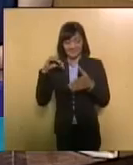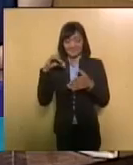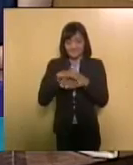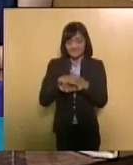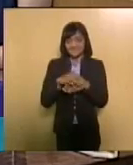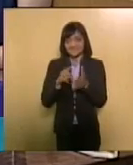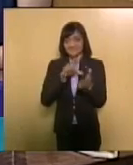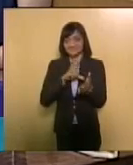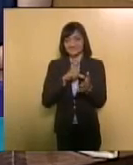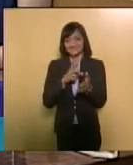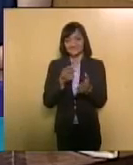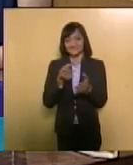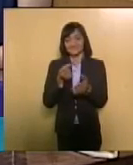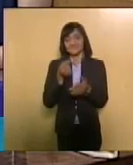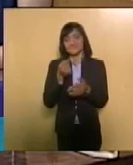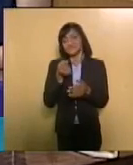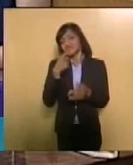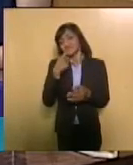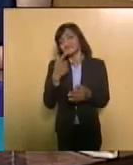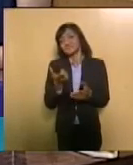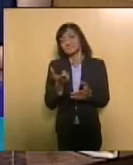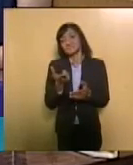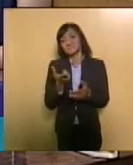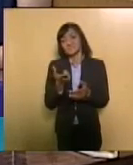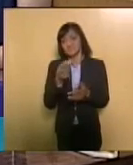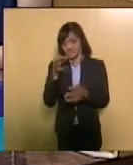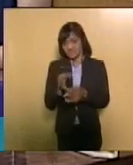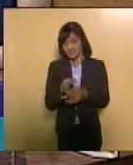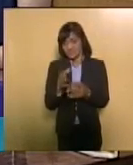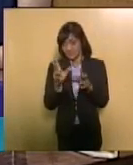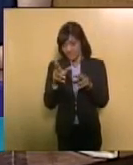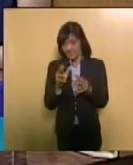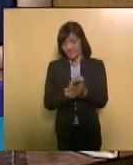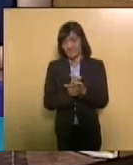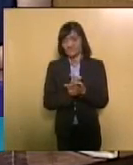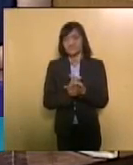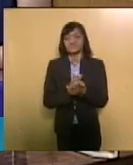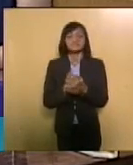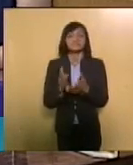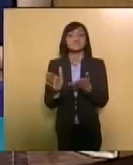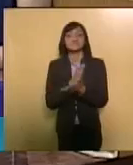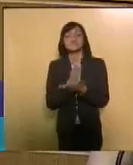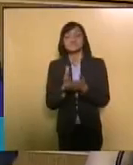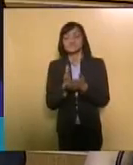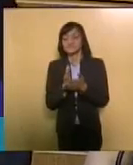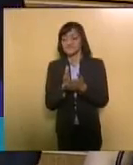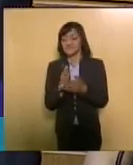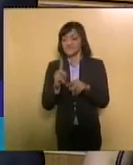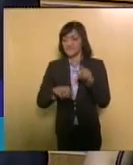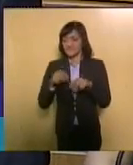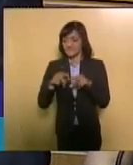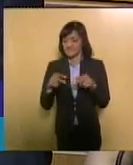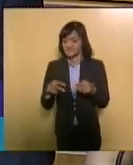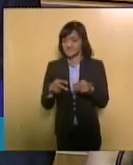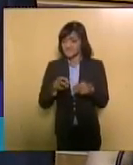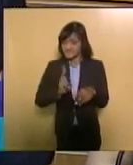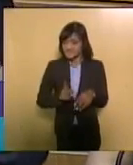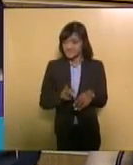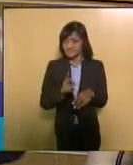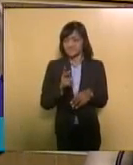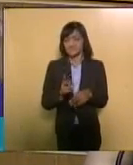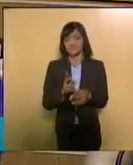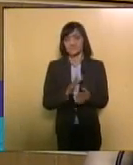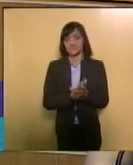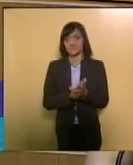lugares que deram certo então n nós verificamos o seguinte que existem alguns elementos que sempre estavam presentes em